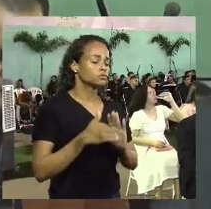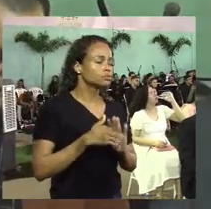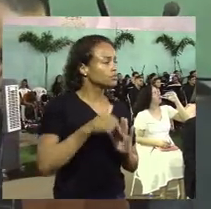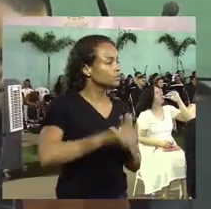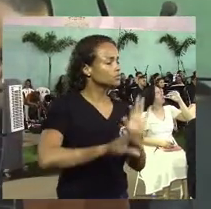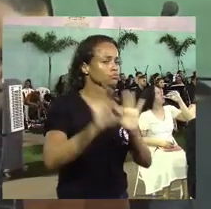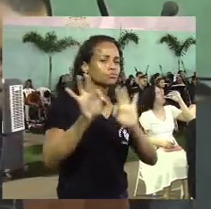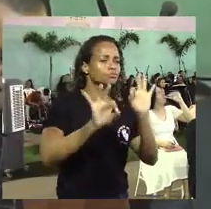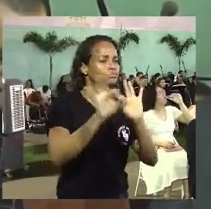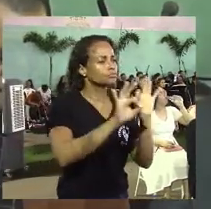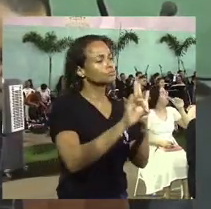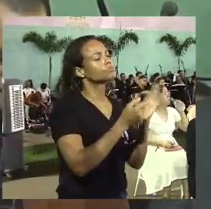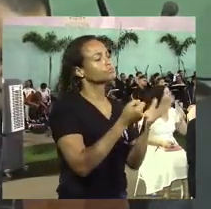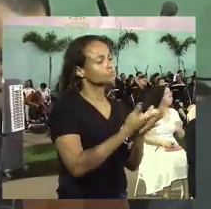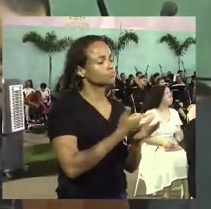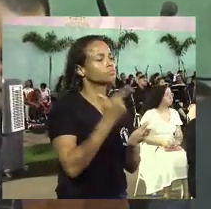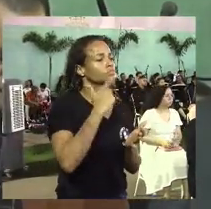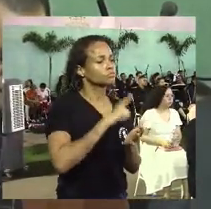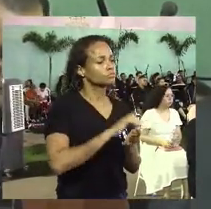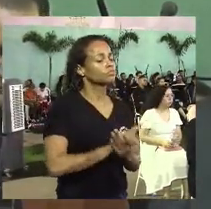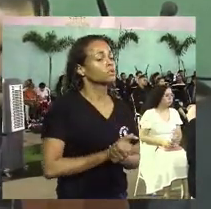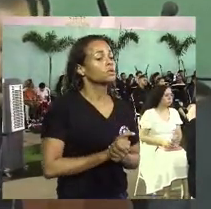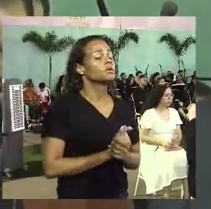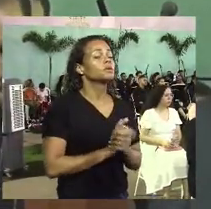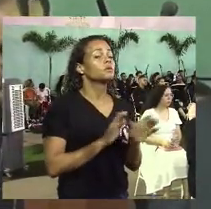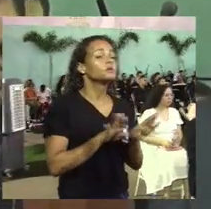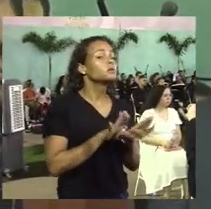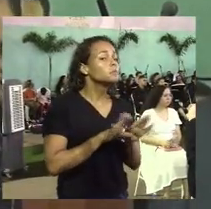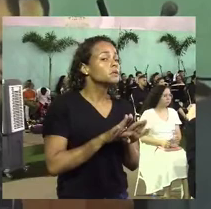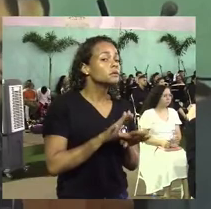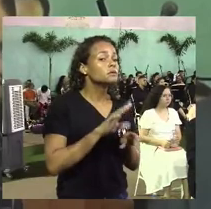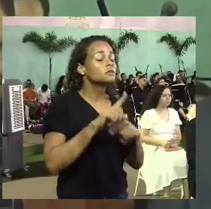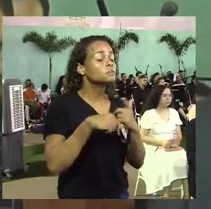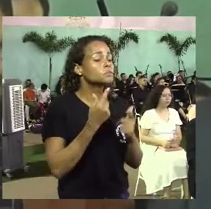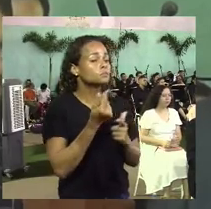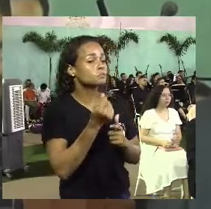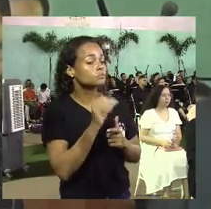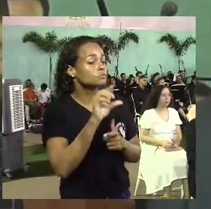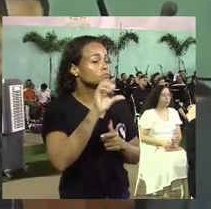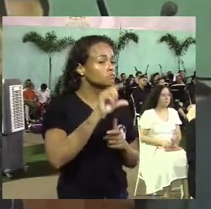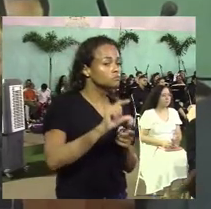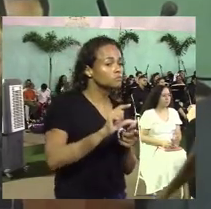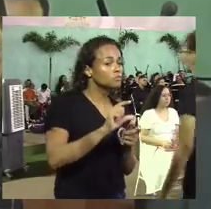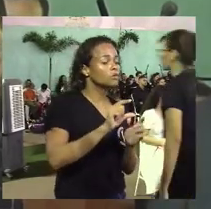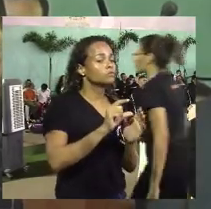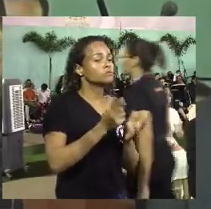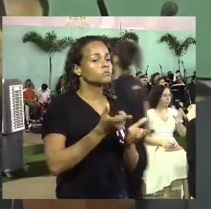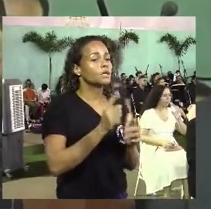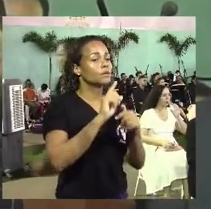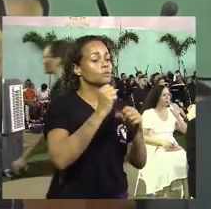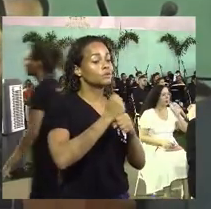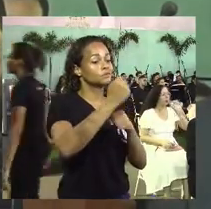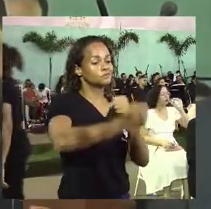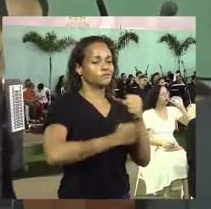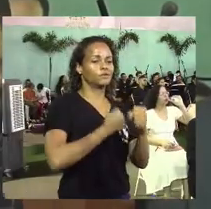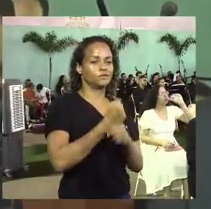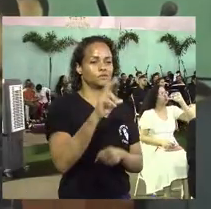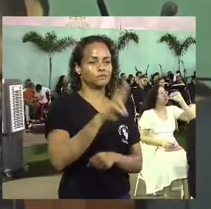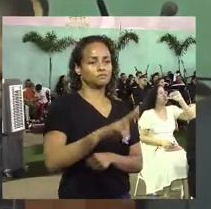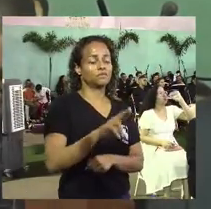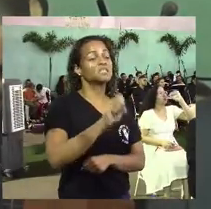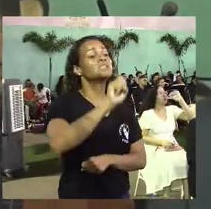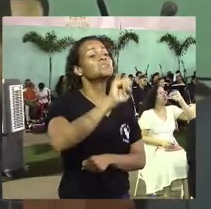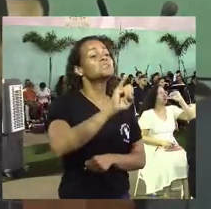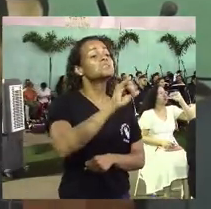seja pago e temos ou tenhamos alguma reserva para o ano que vem e Se Jesus voltar quem